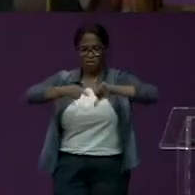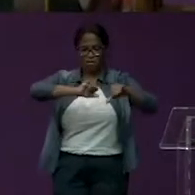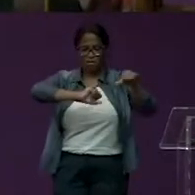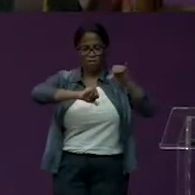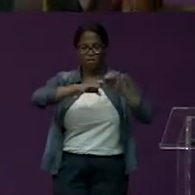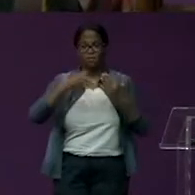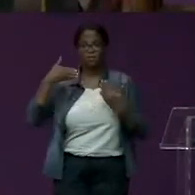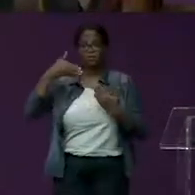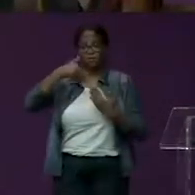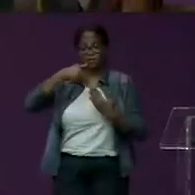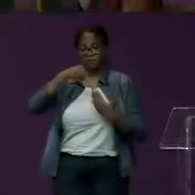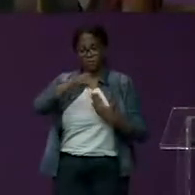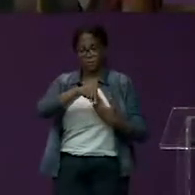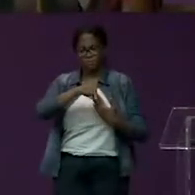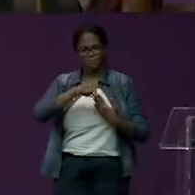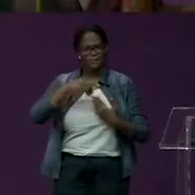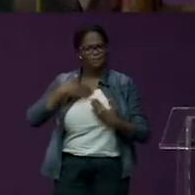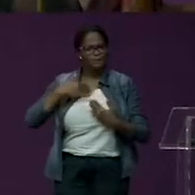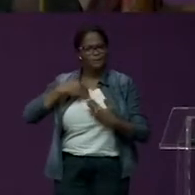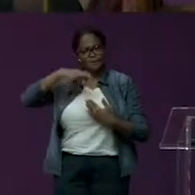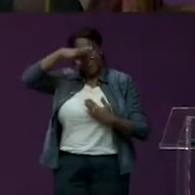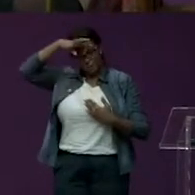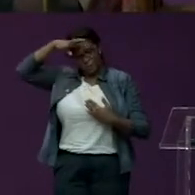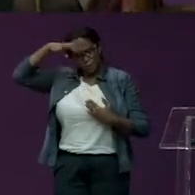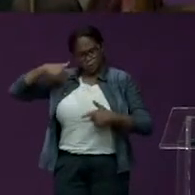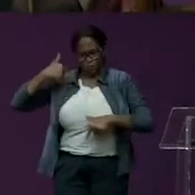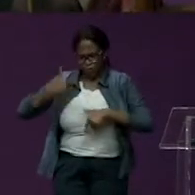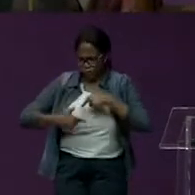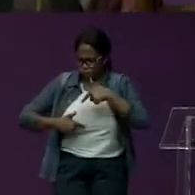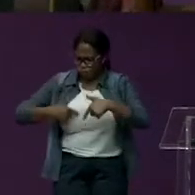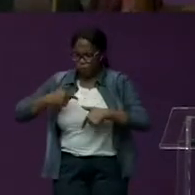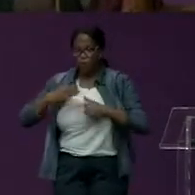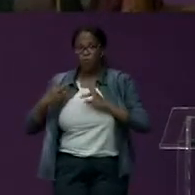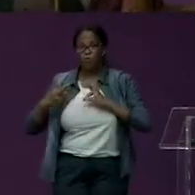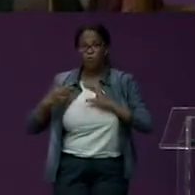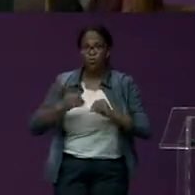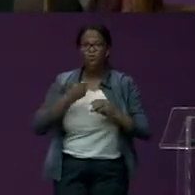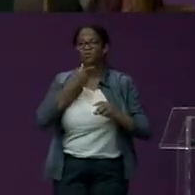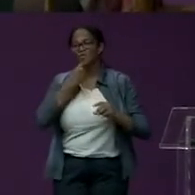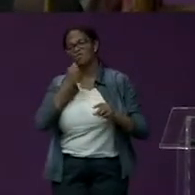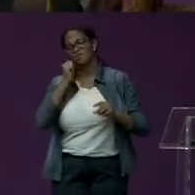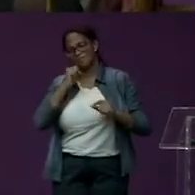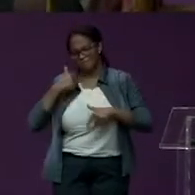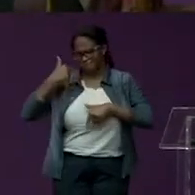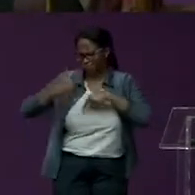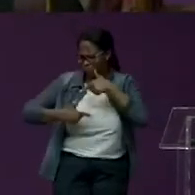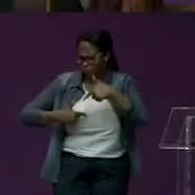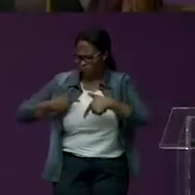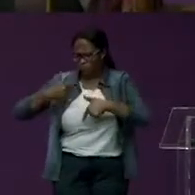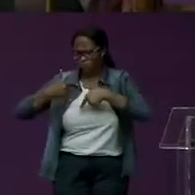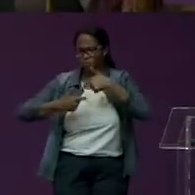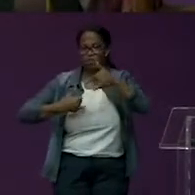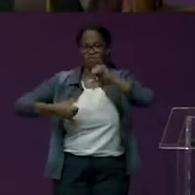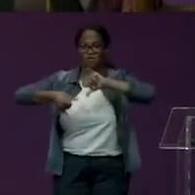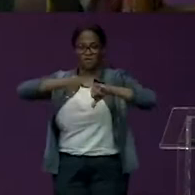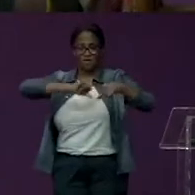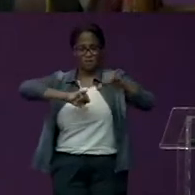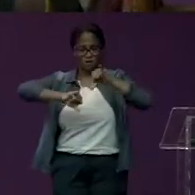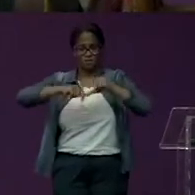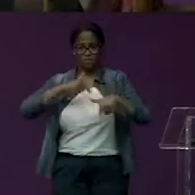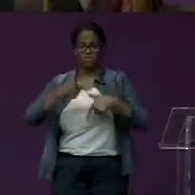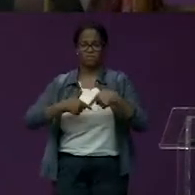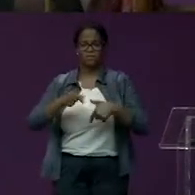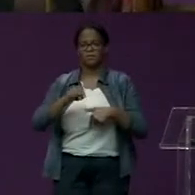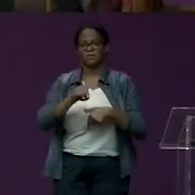referência, que todos têm sido incansáveis, todos e todas, né? Tem muitas mulheres também, incansáveis nesse